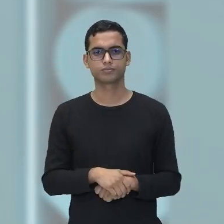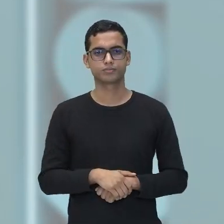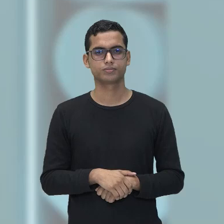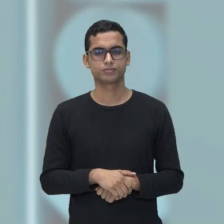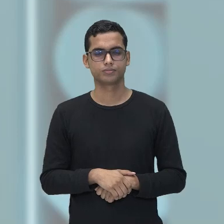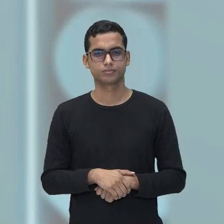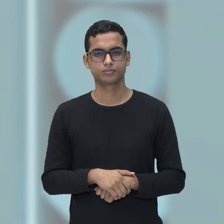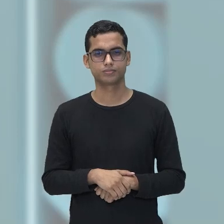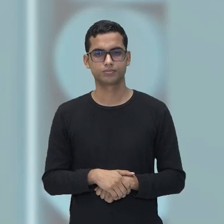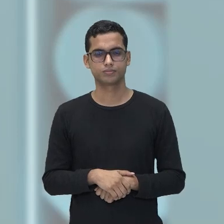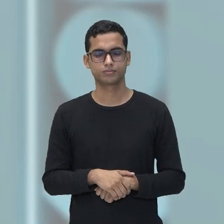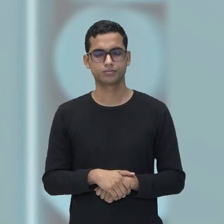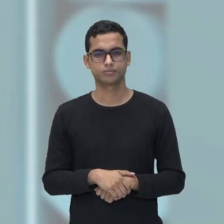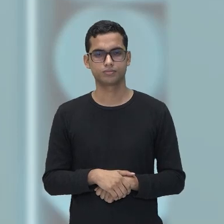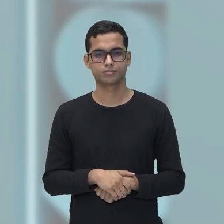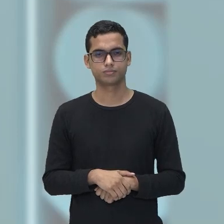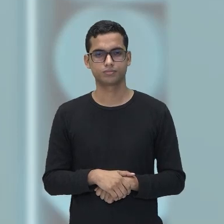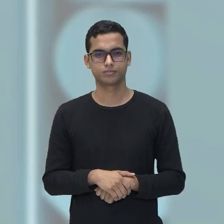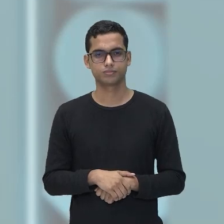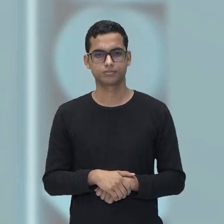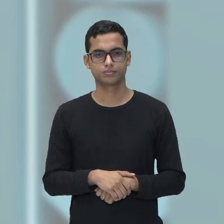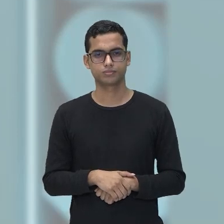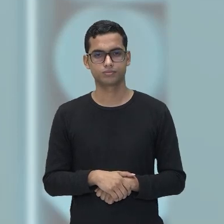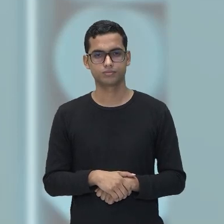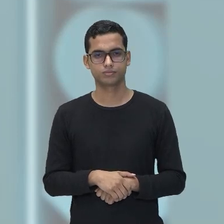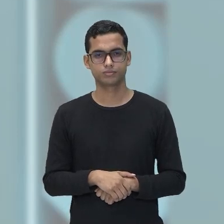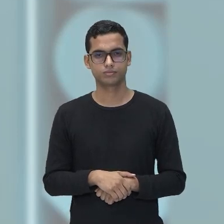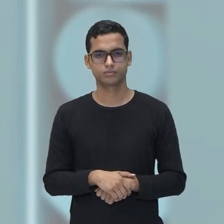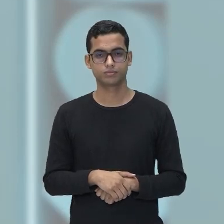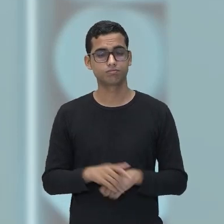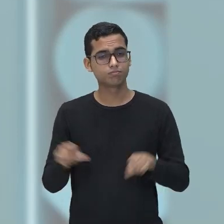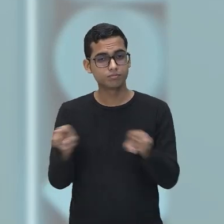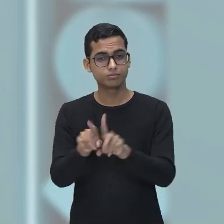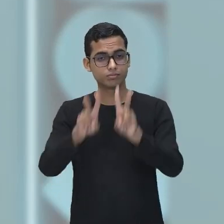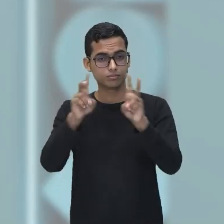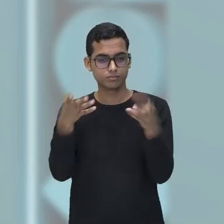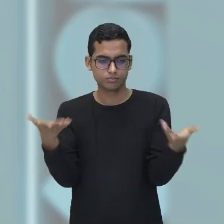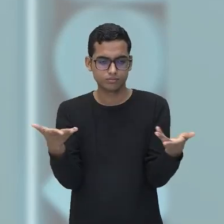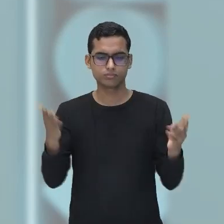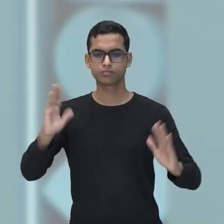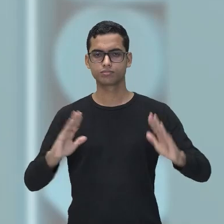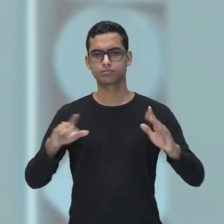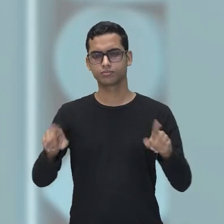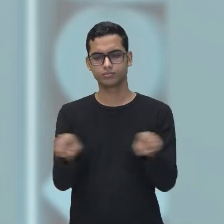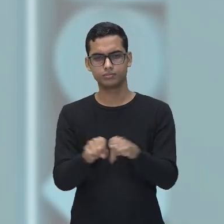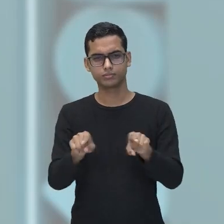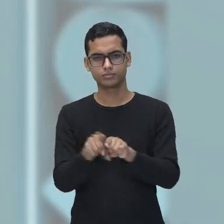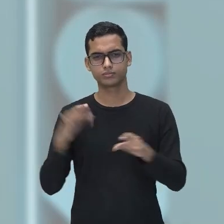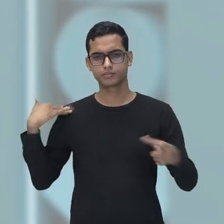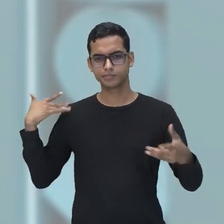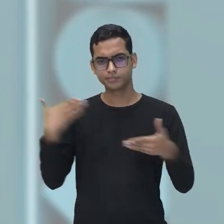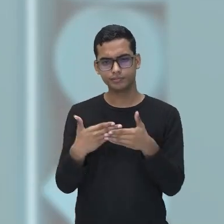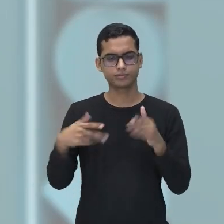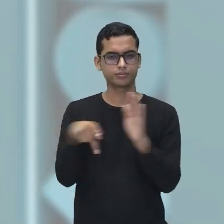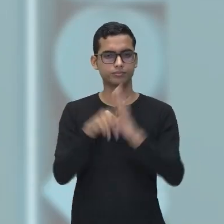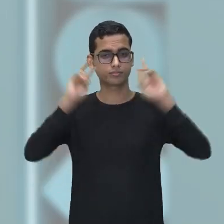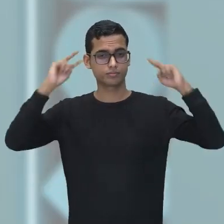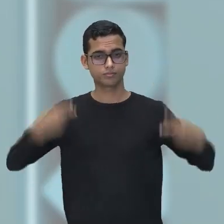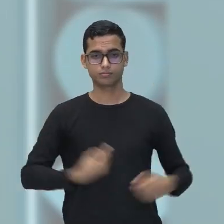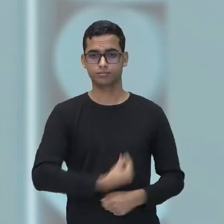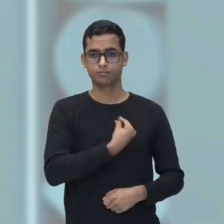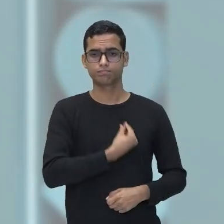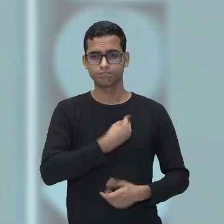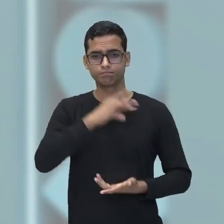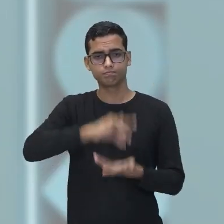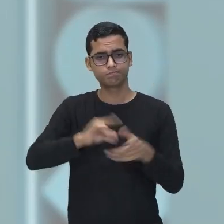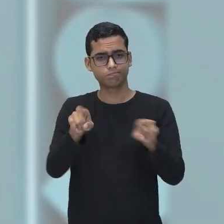país, e também as questões recentes, as temáticas que atravessam a existência humana, independente